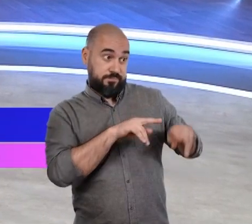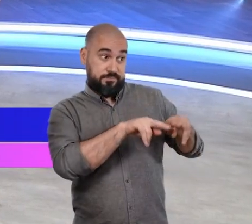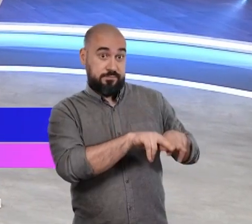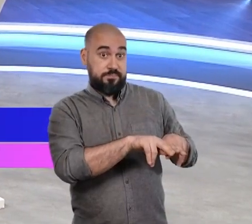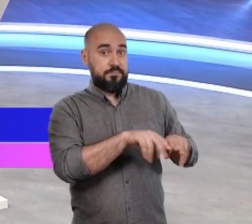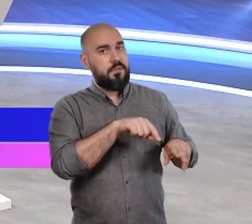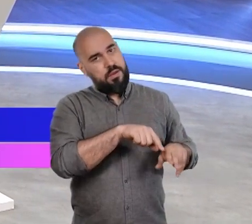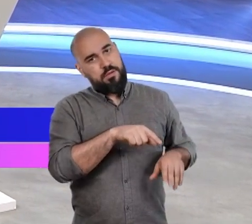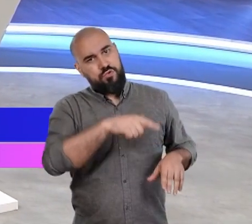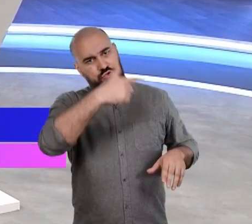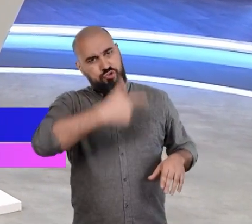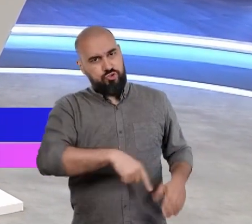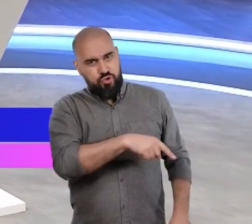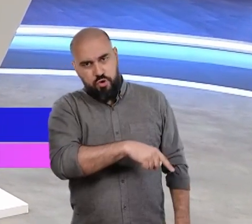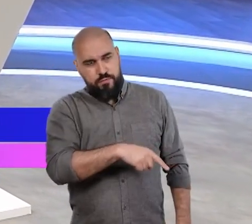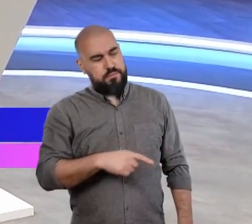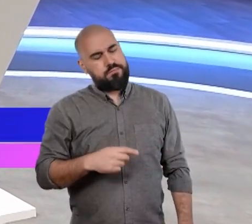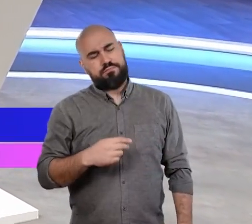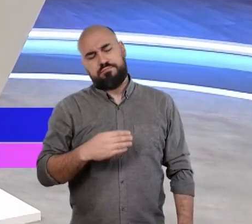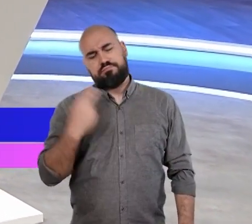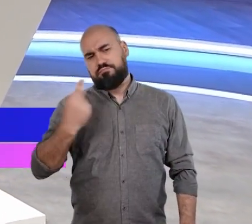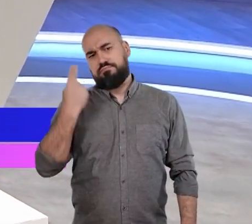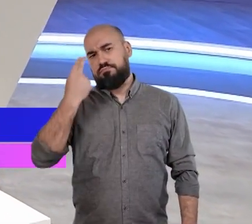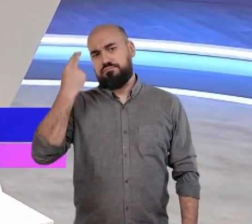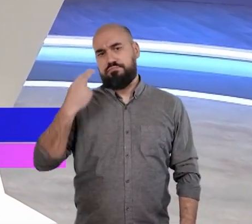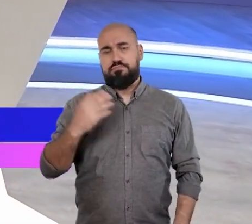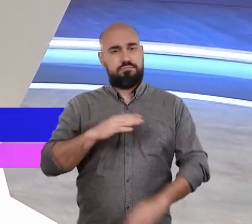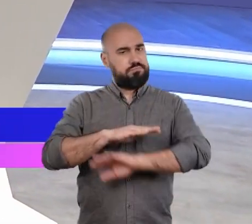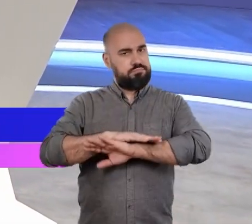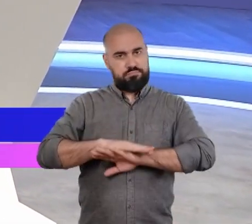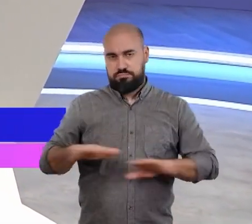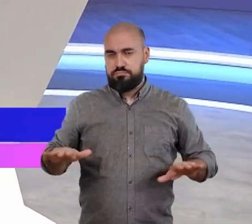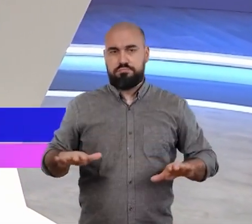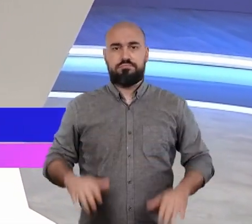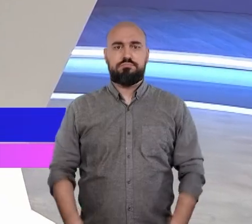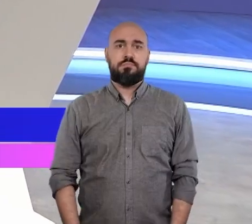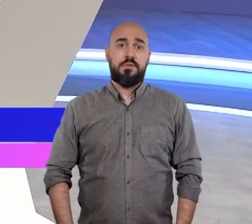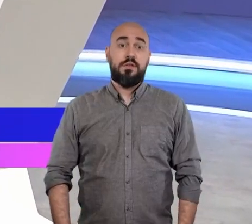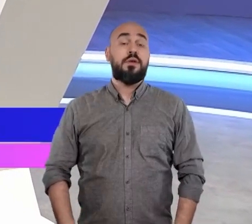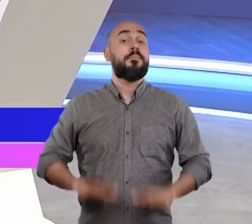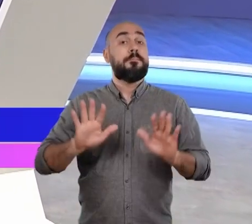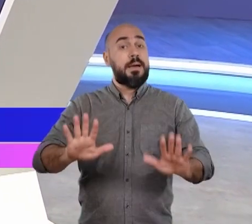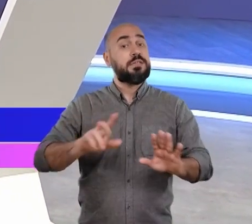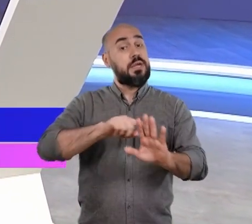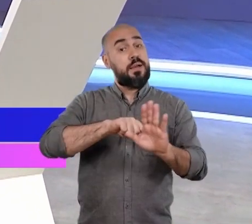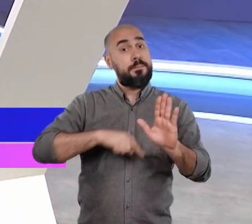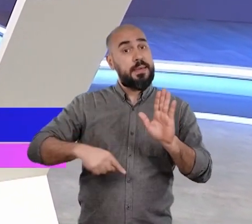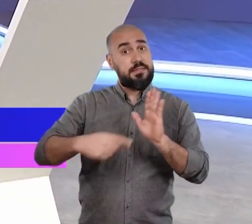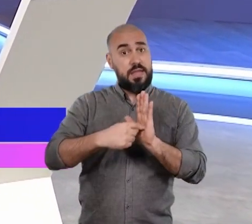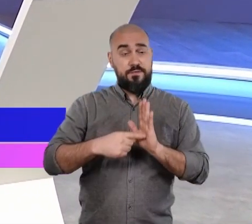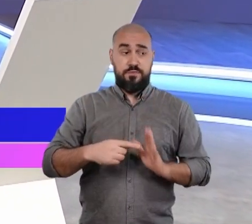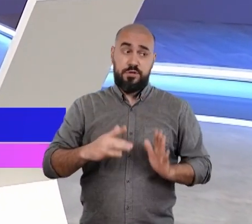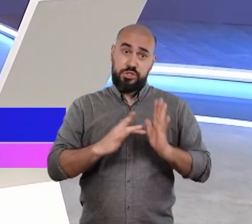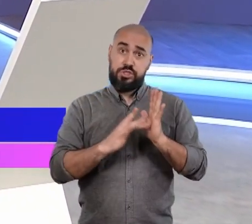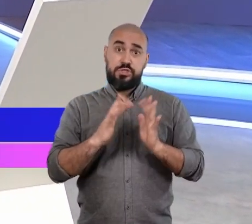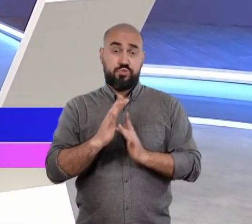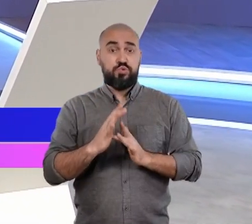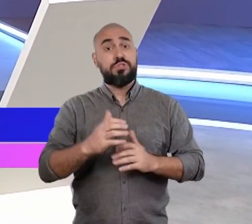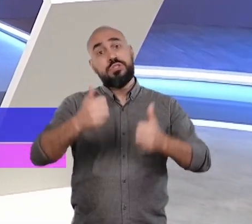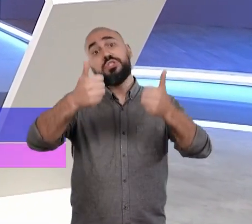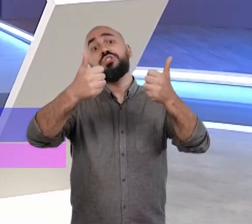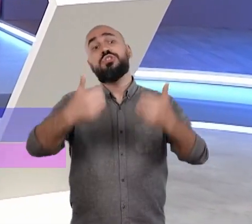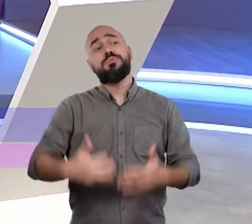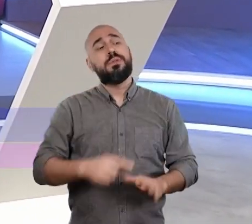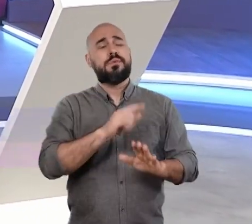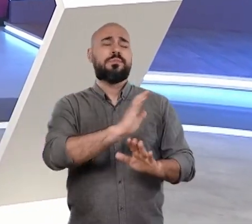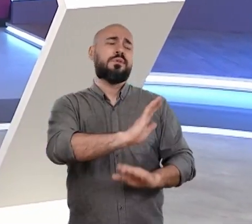é impossível repetir. Aconteceu uma vez, está acontecido. Mas vamos continuar o diálogo. Jesus então vai explicar